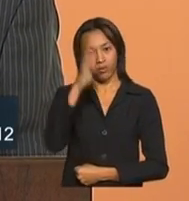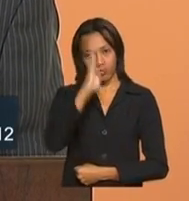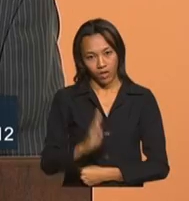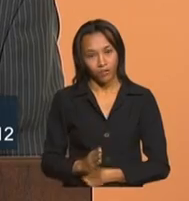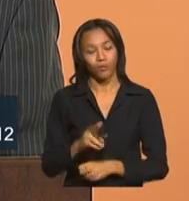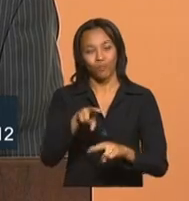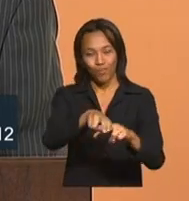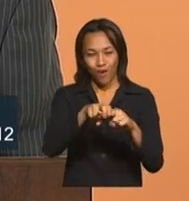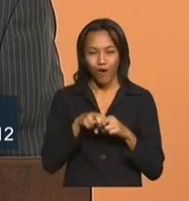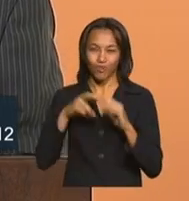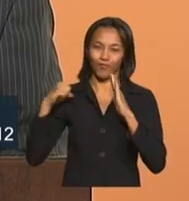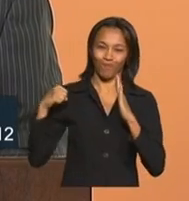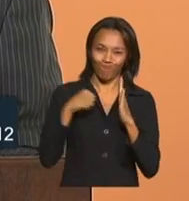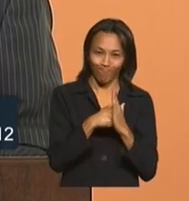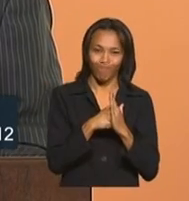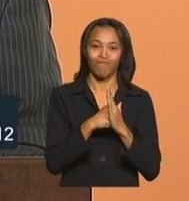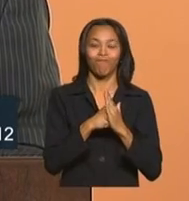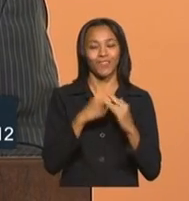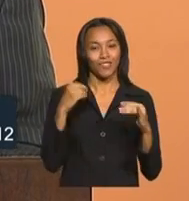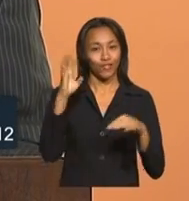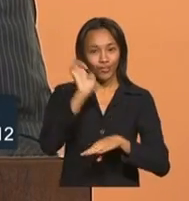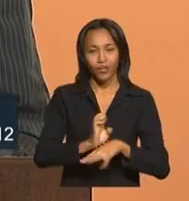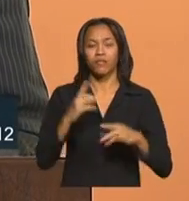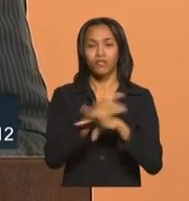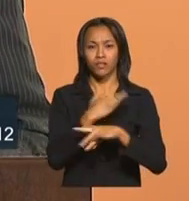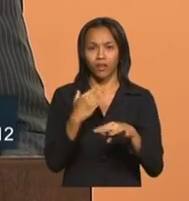nossas estradas, em nossas cidades.